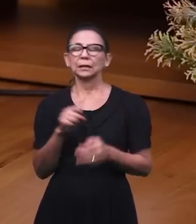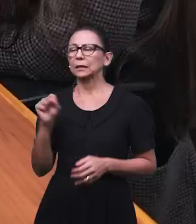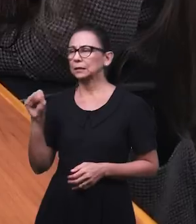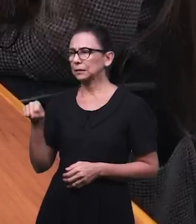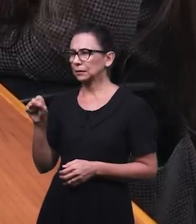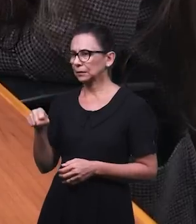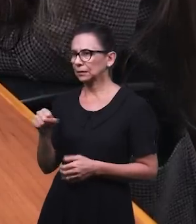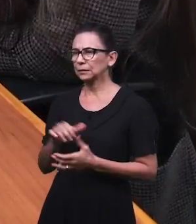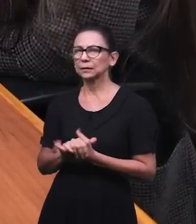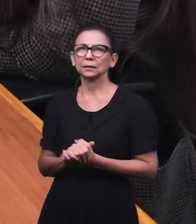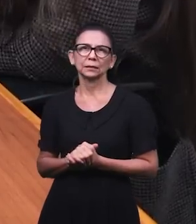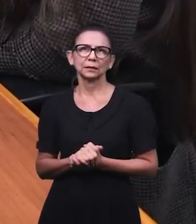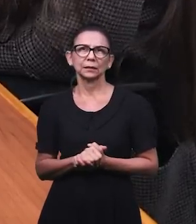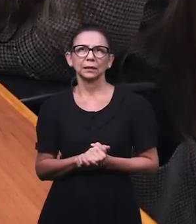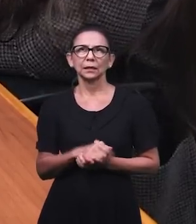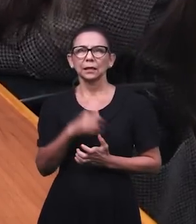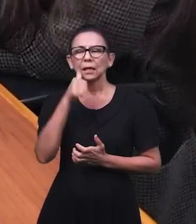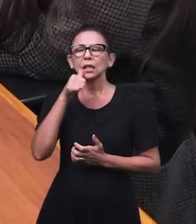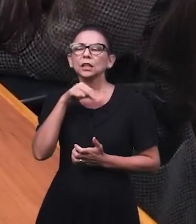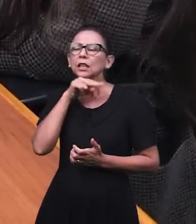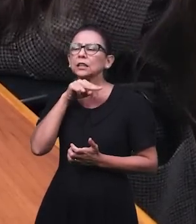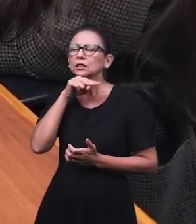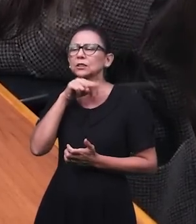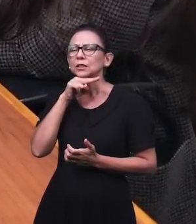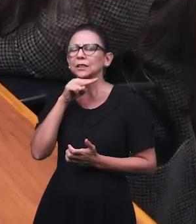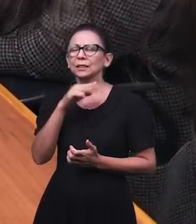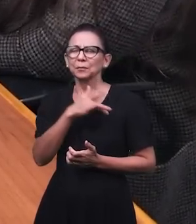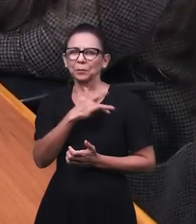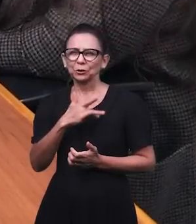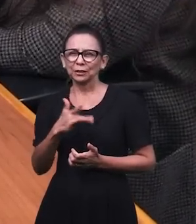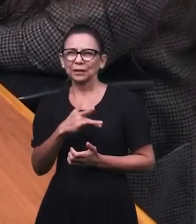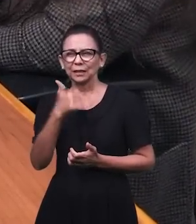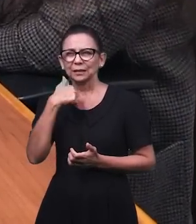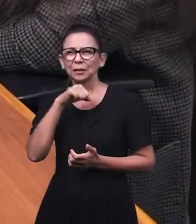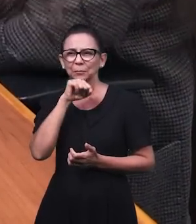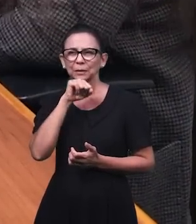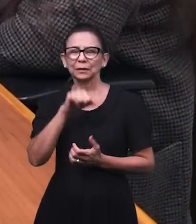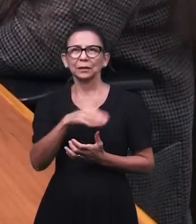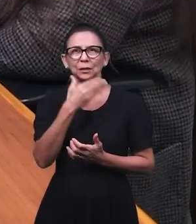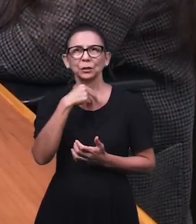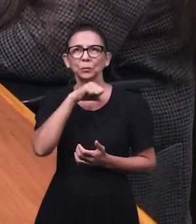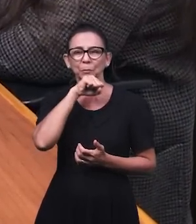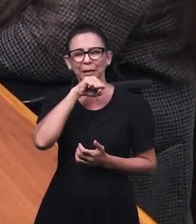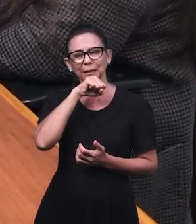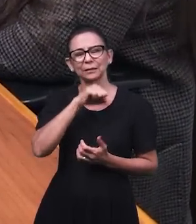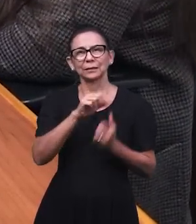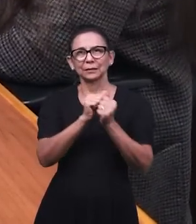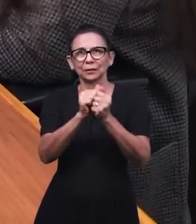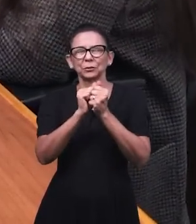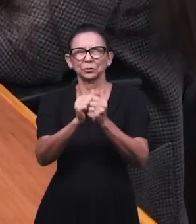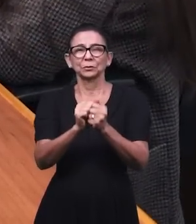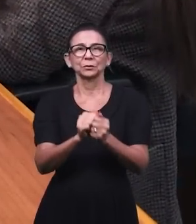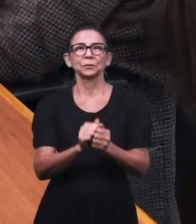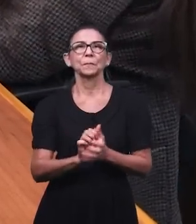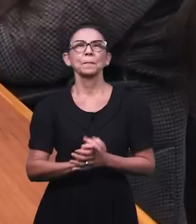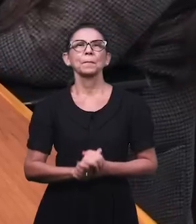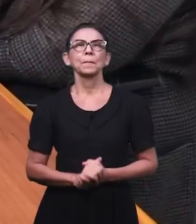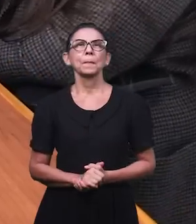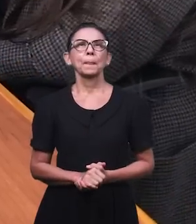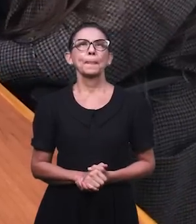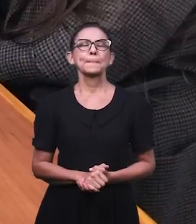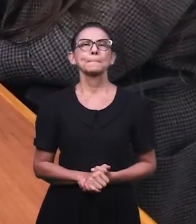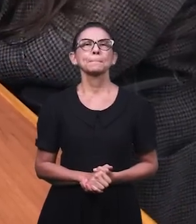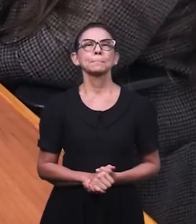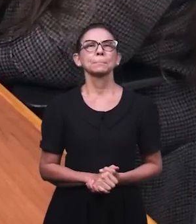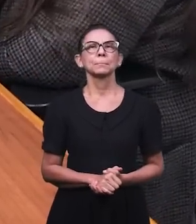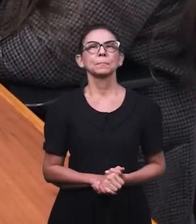netinha. Com certeza. Com certeza. Ela só quase perde pro meu pai. Que os dois estão lá agora. Eu falei minha mãe, mas meu pai tá lá também com ela. Então os